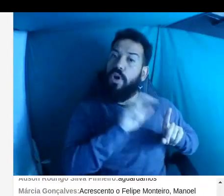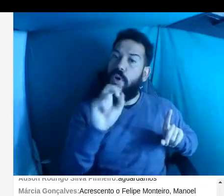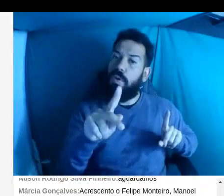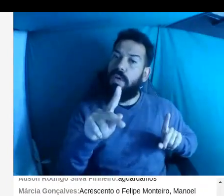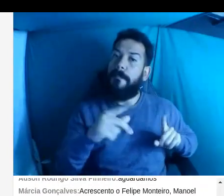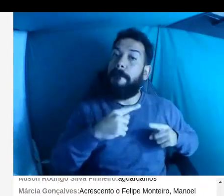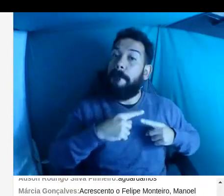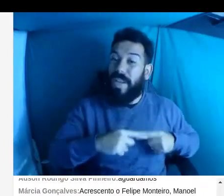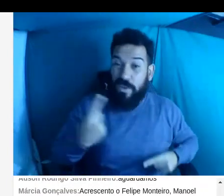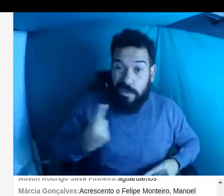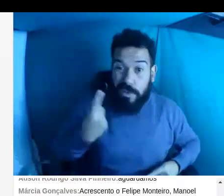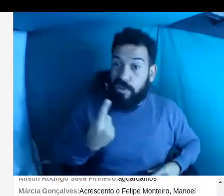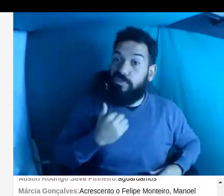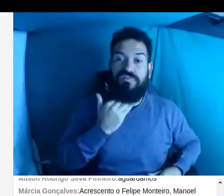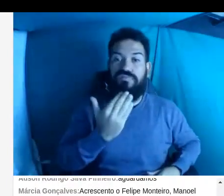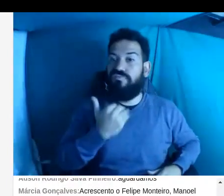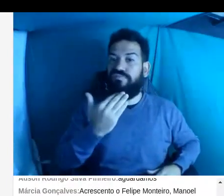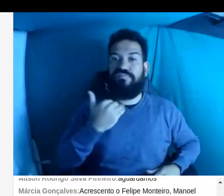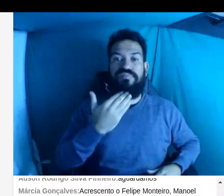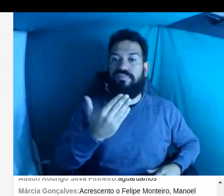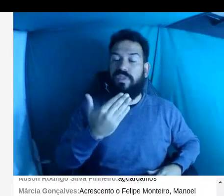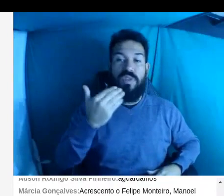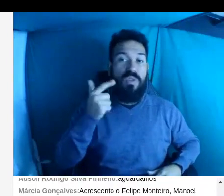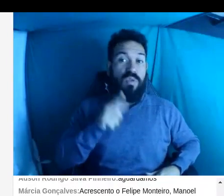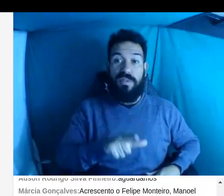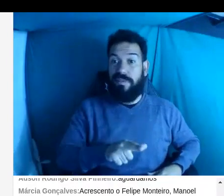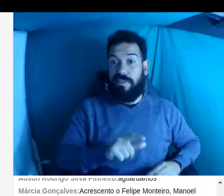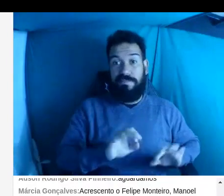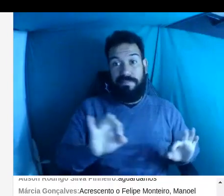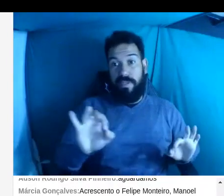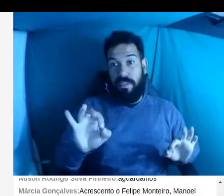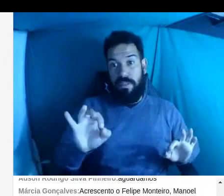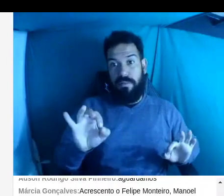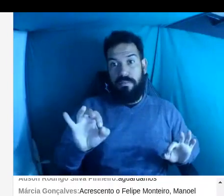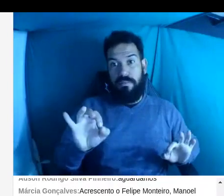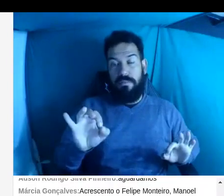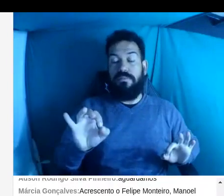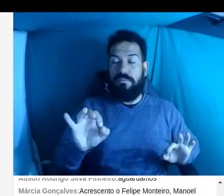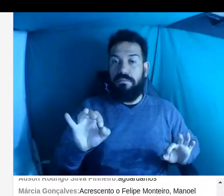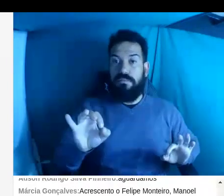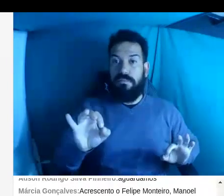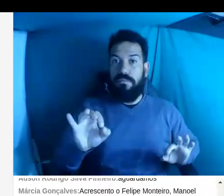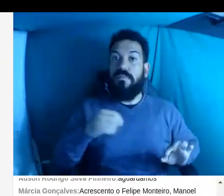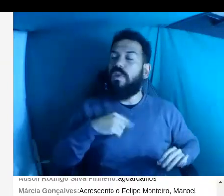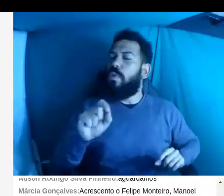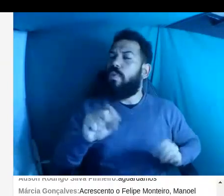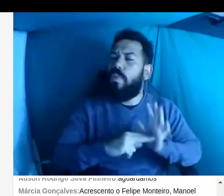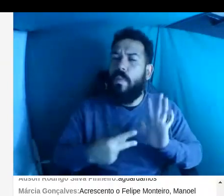não vamos conseguir fazer quase nada. E o que que eu estou querendo dizer com isso?